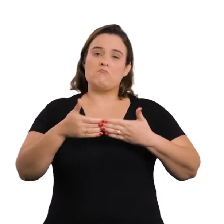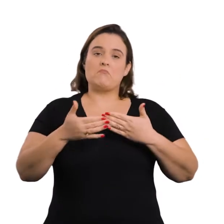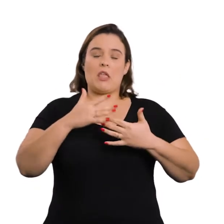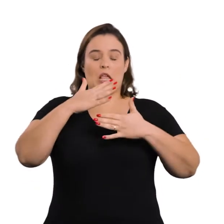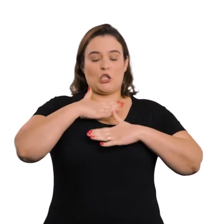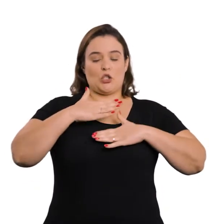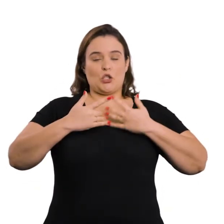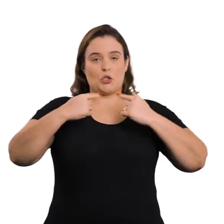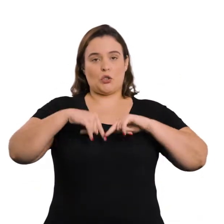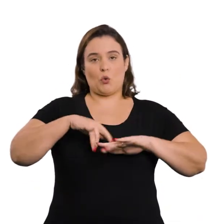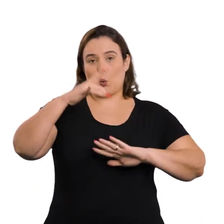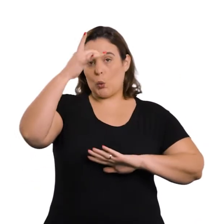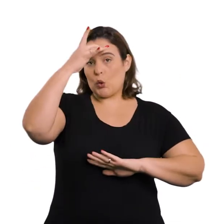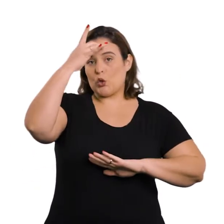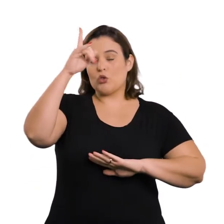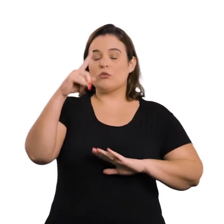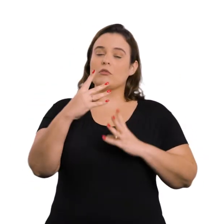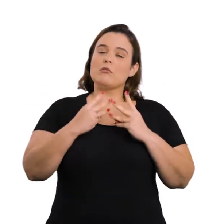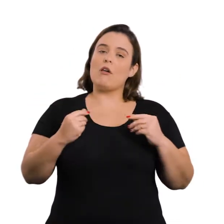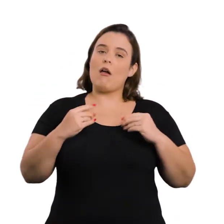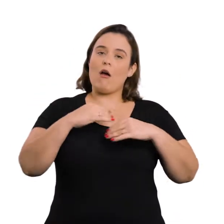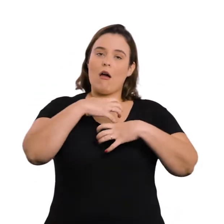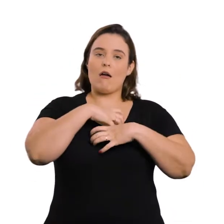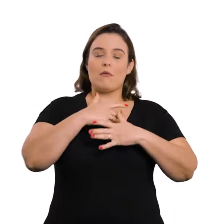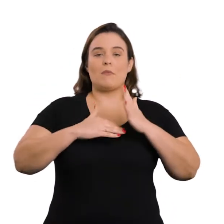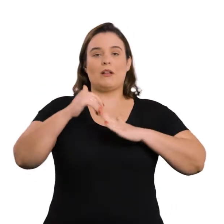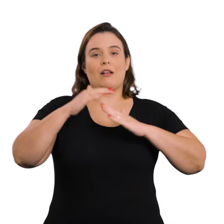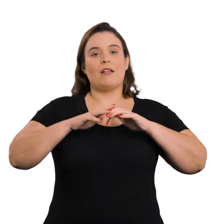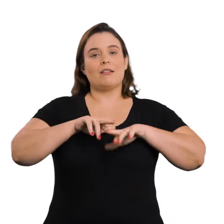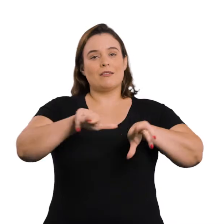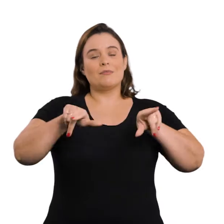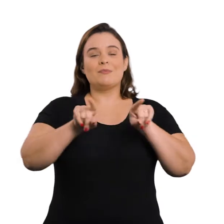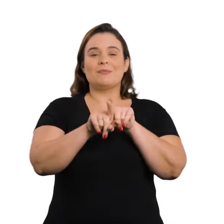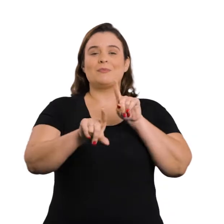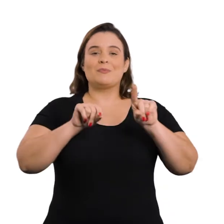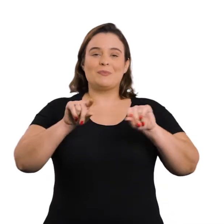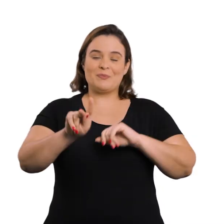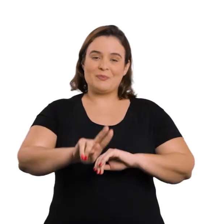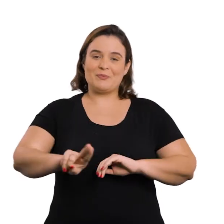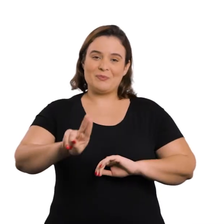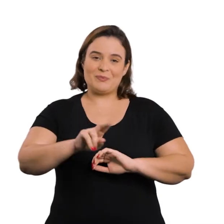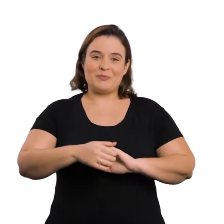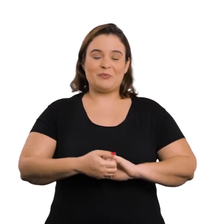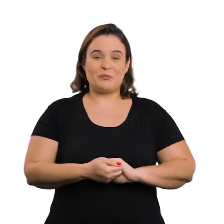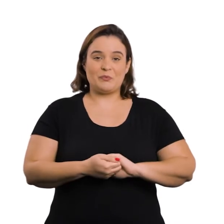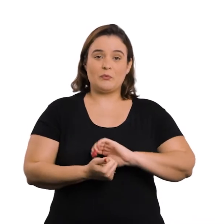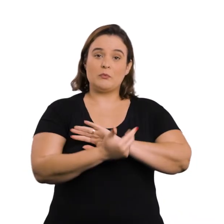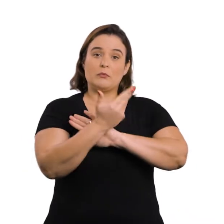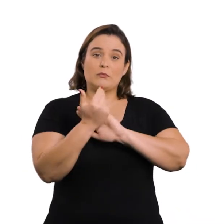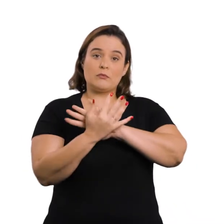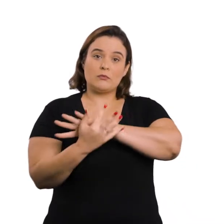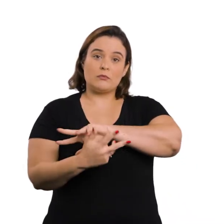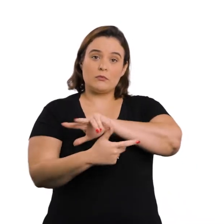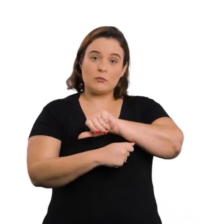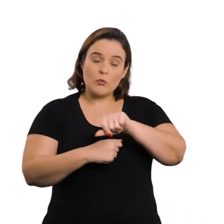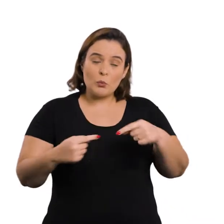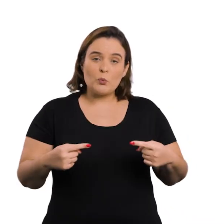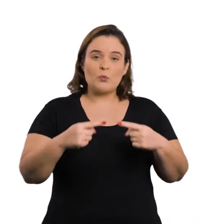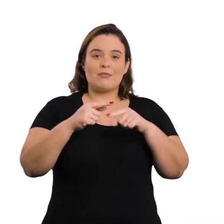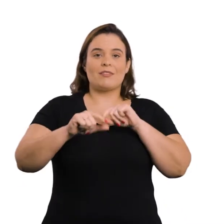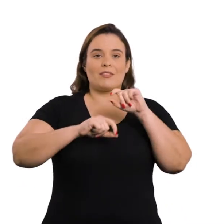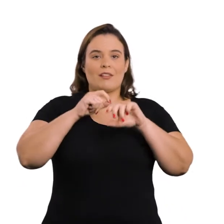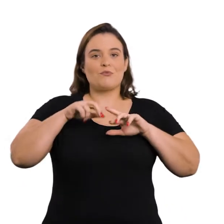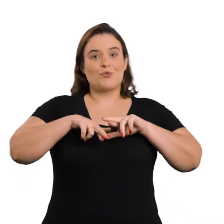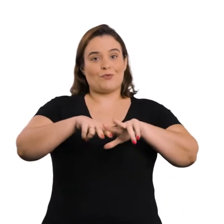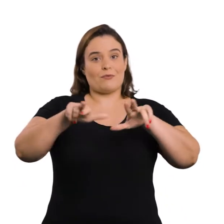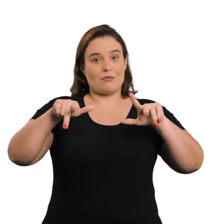suas características físicas, cognitivas, sensoriais, habilidades e escolhas no uso. O desenho universal está diretamente